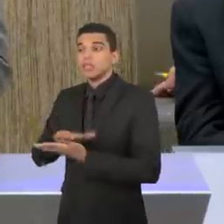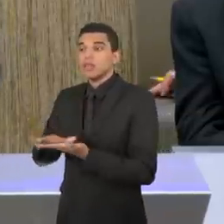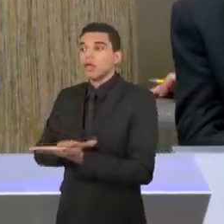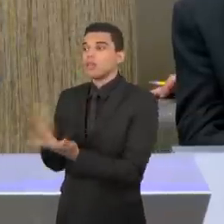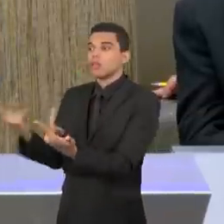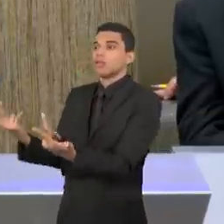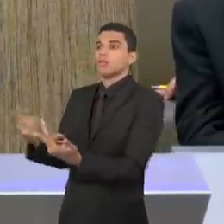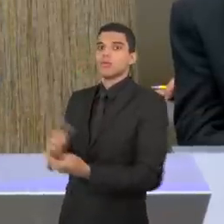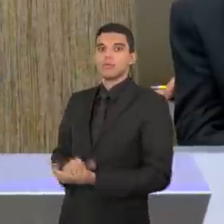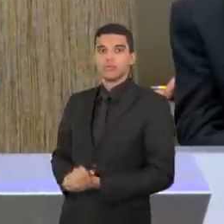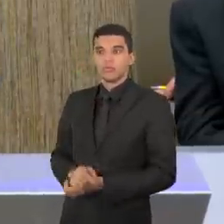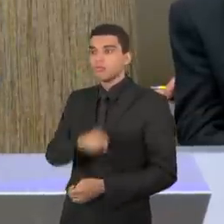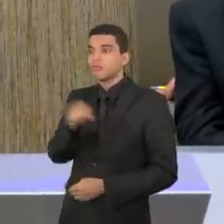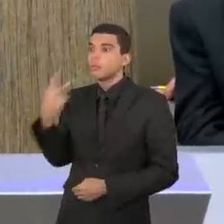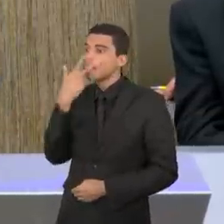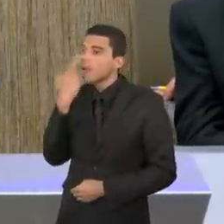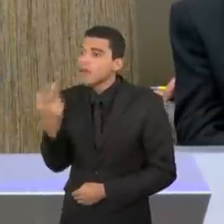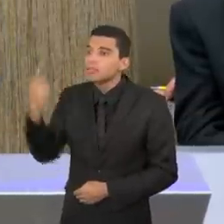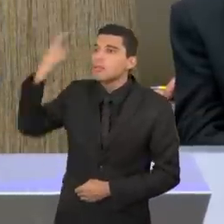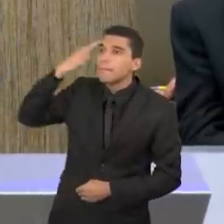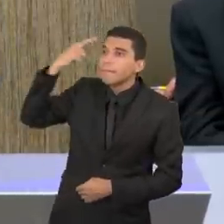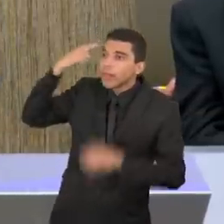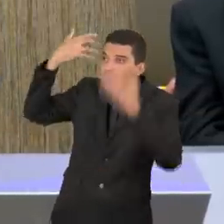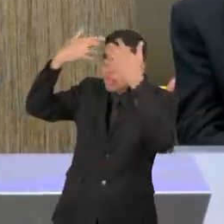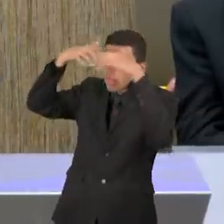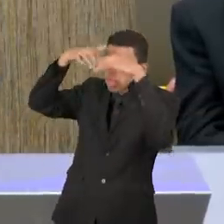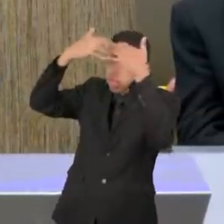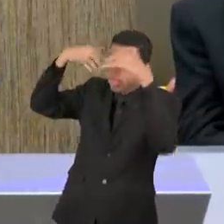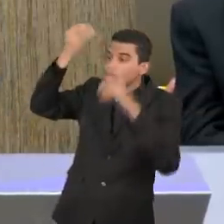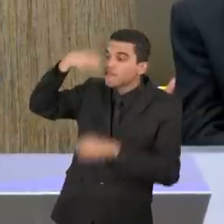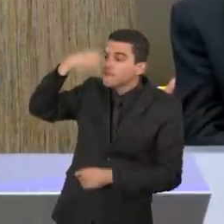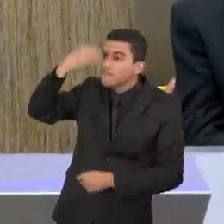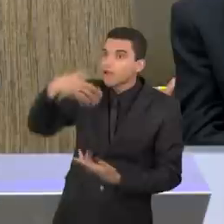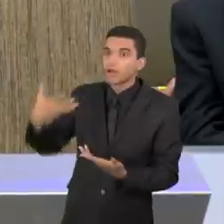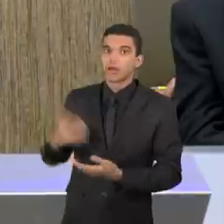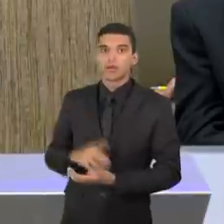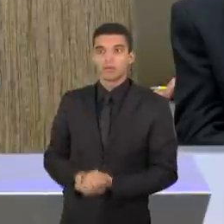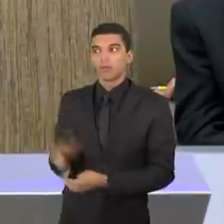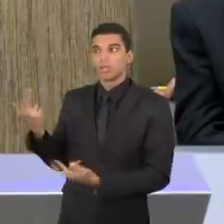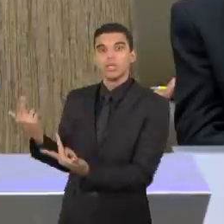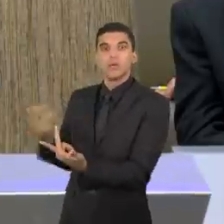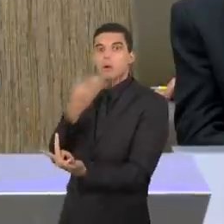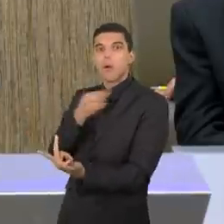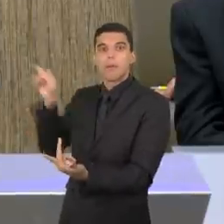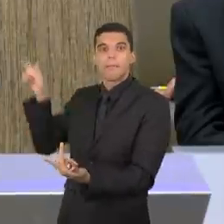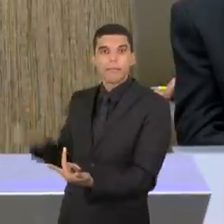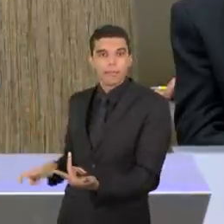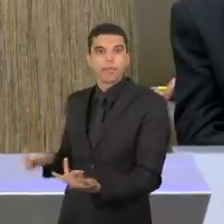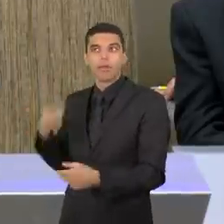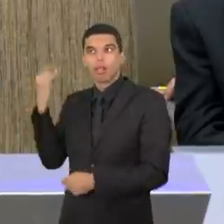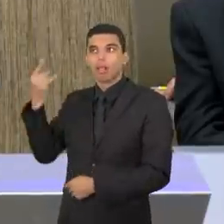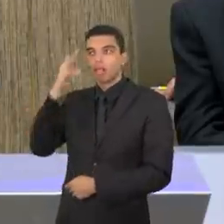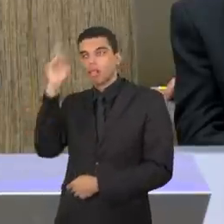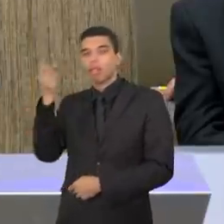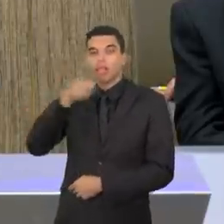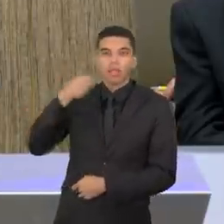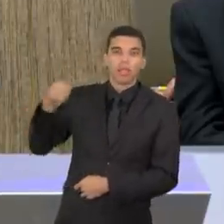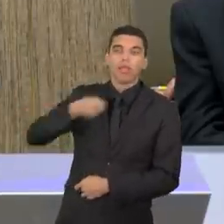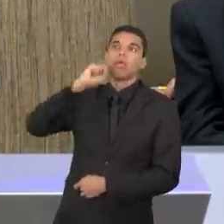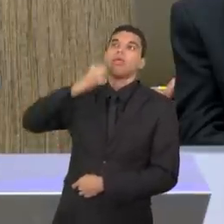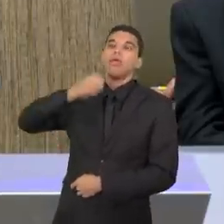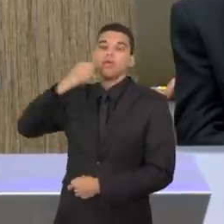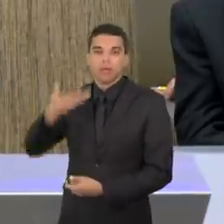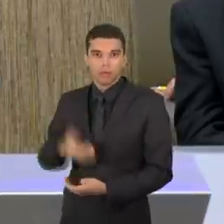apostasia. Quando a gente lê do meio do reinado de Joás para frente, a gente vê que depois que o